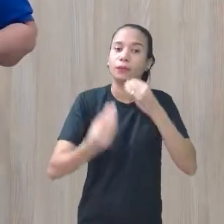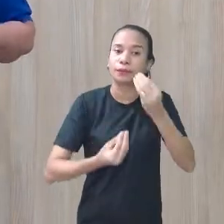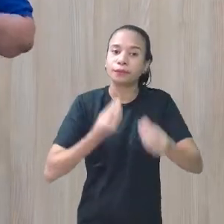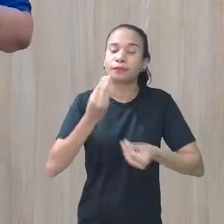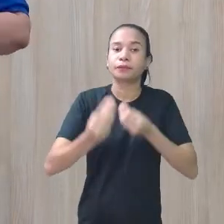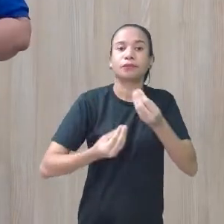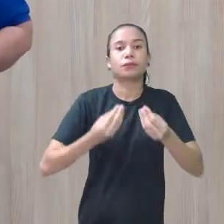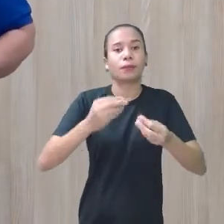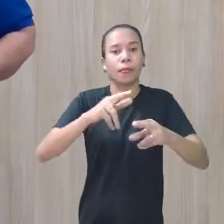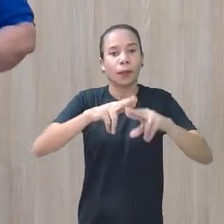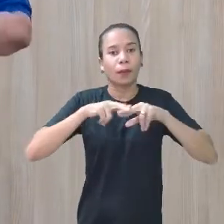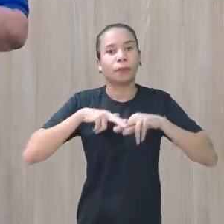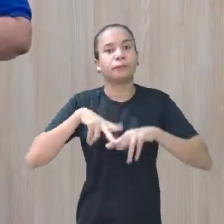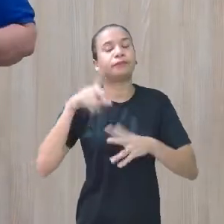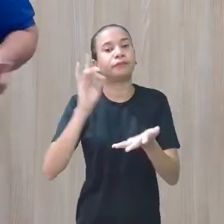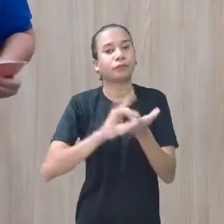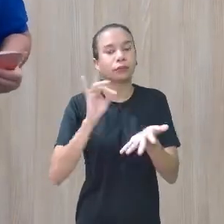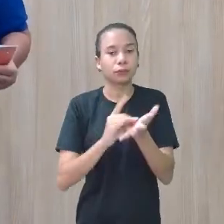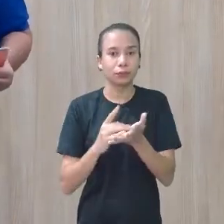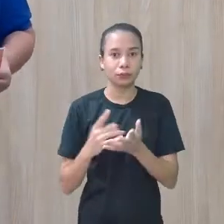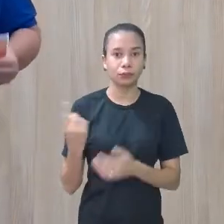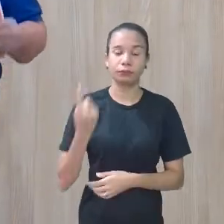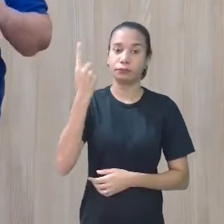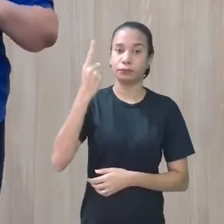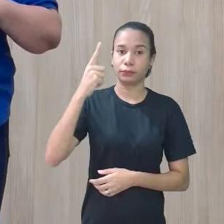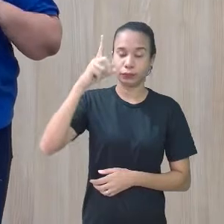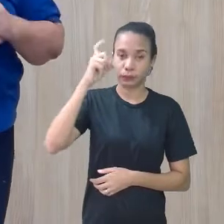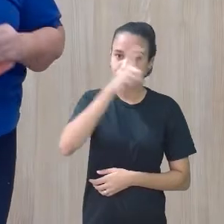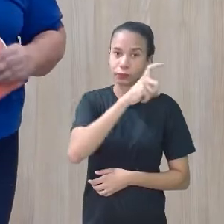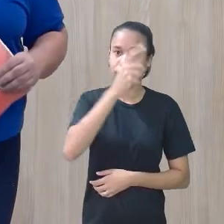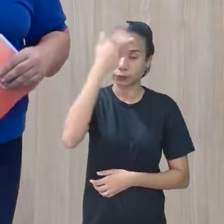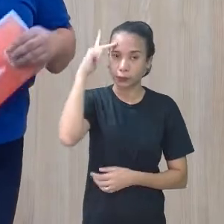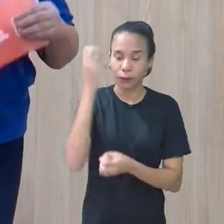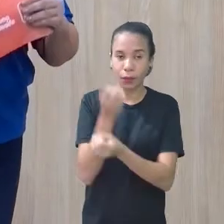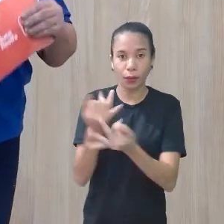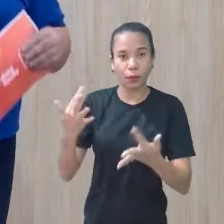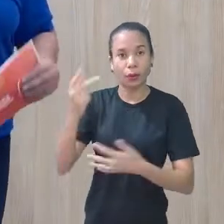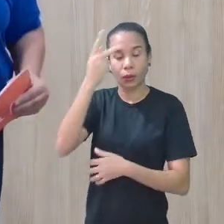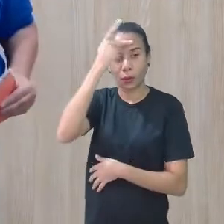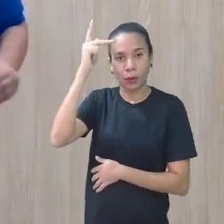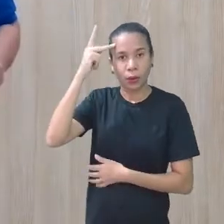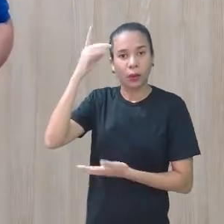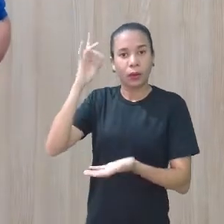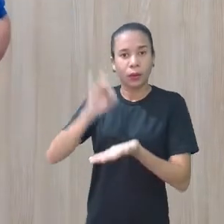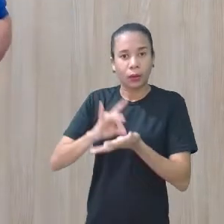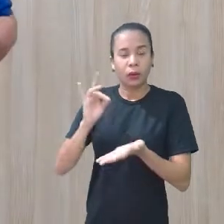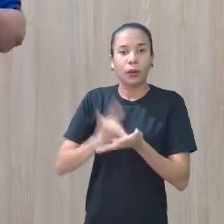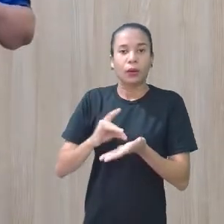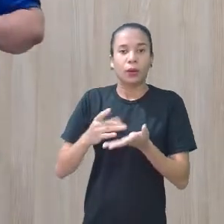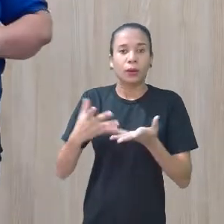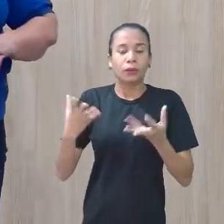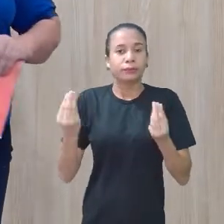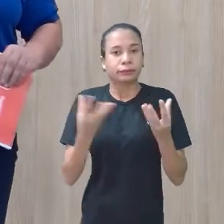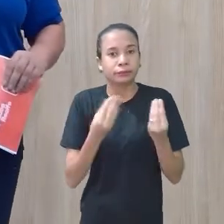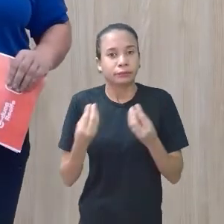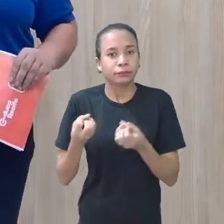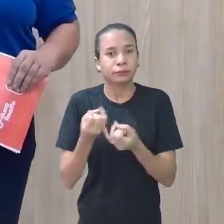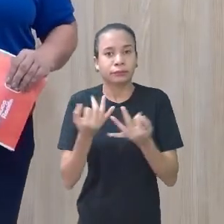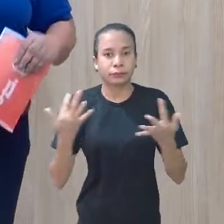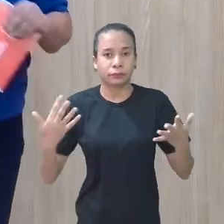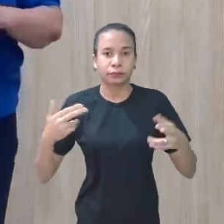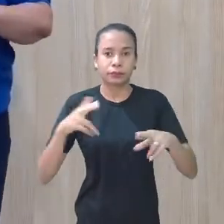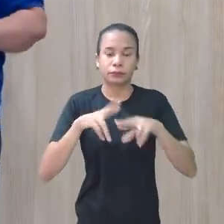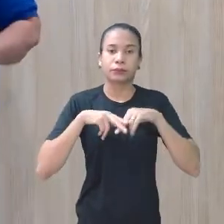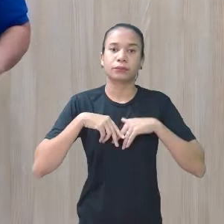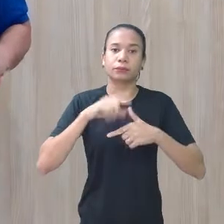das reportagens, as estatísticas muito altas, né? A quantidade de pessoas, hospitais mais uma vez lotados e também a questão